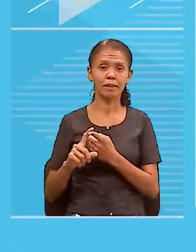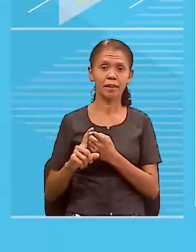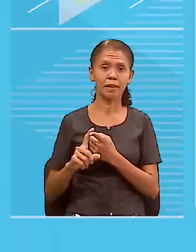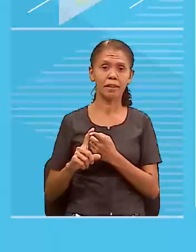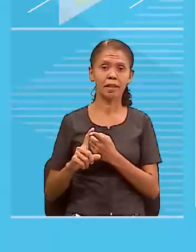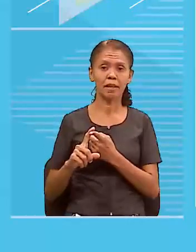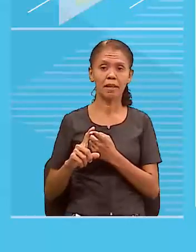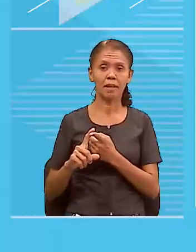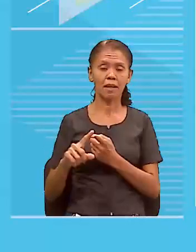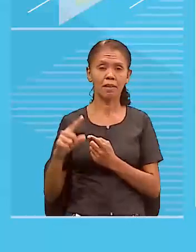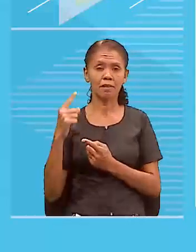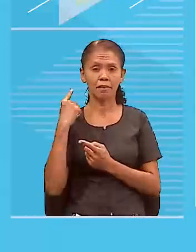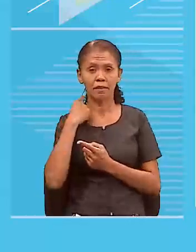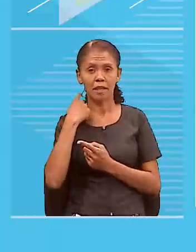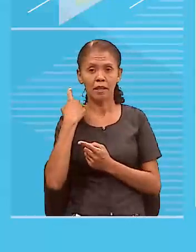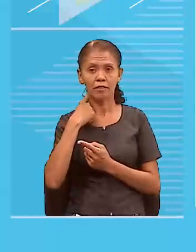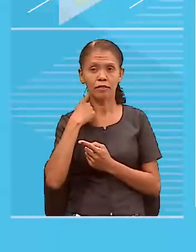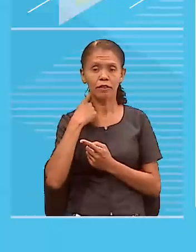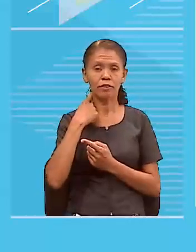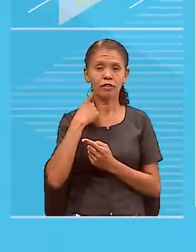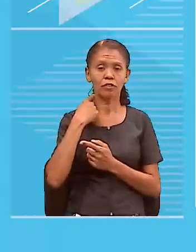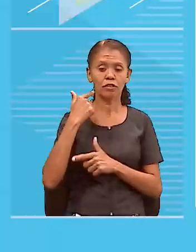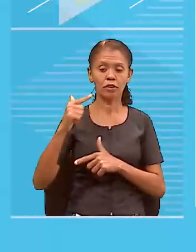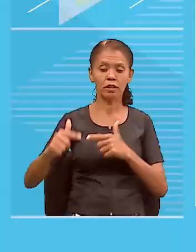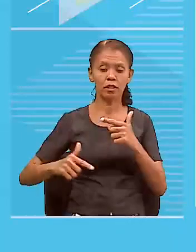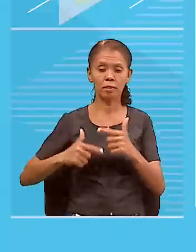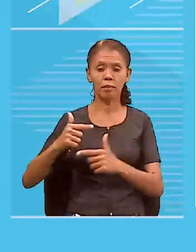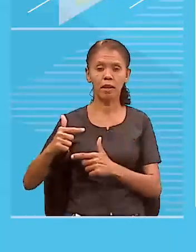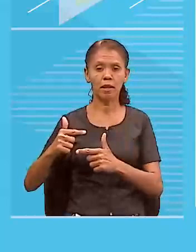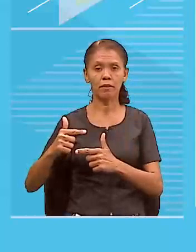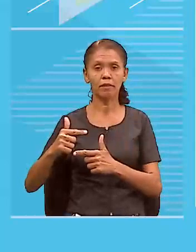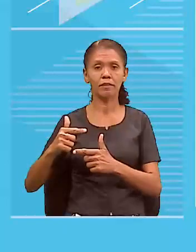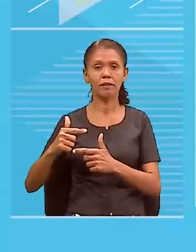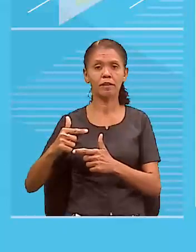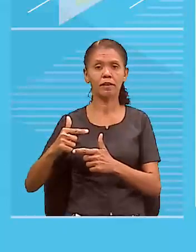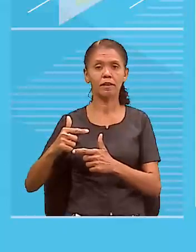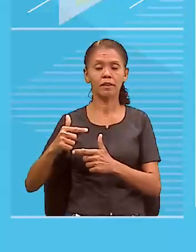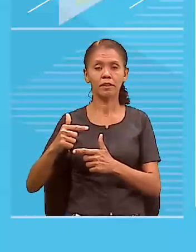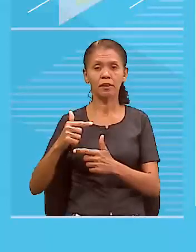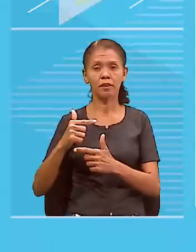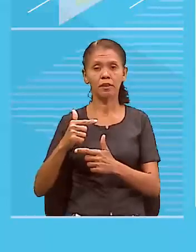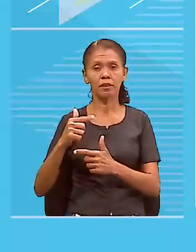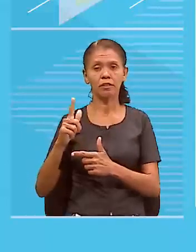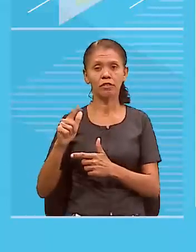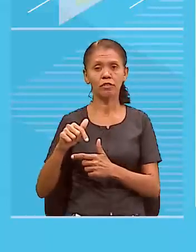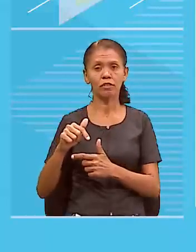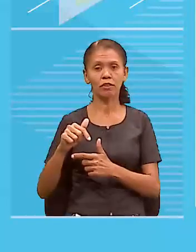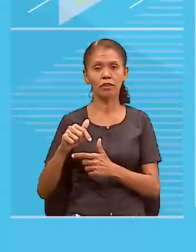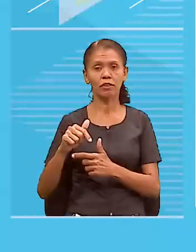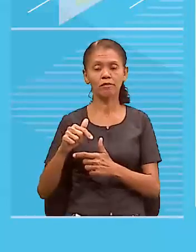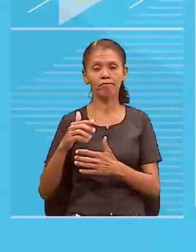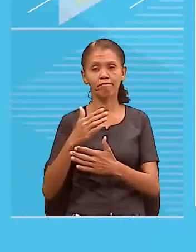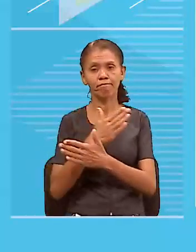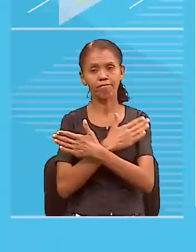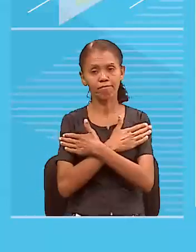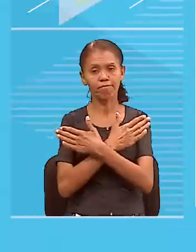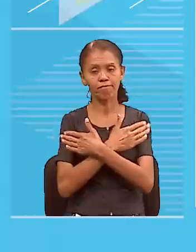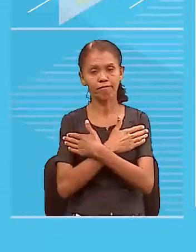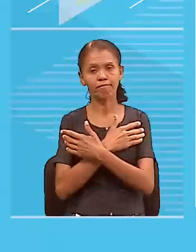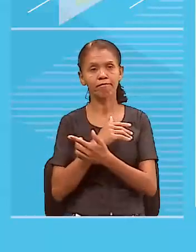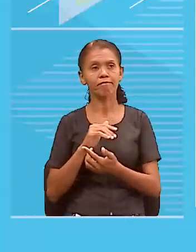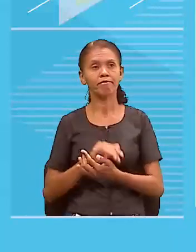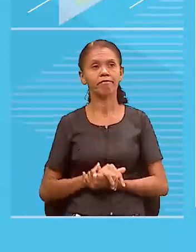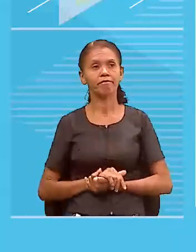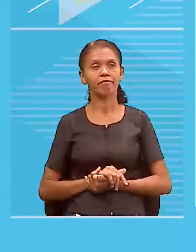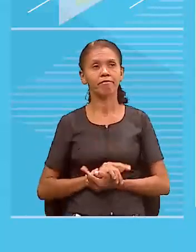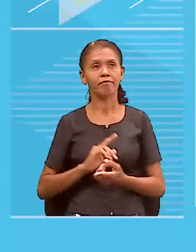desemprego Não é as questões de algumas áreas profissionais terem tido